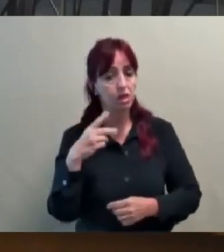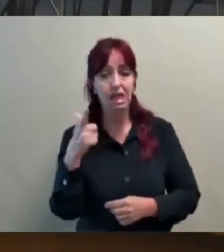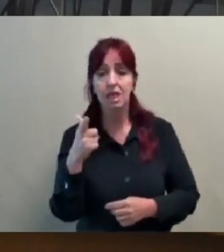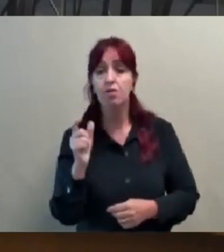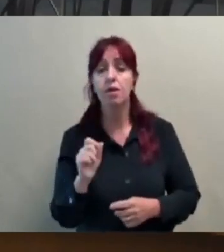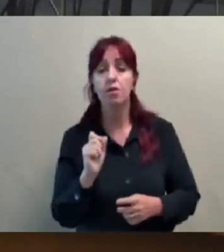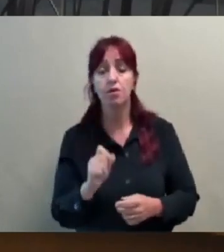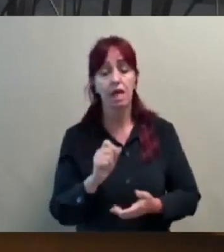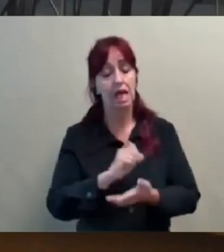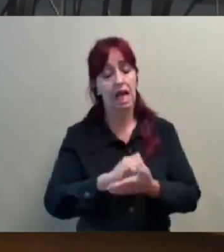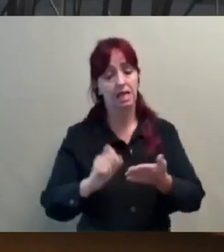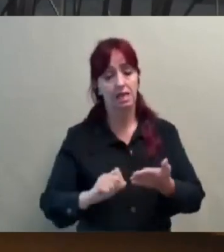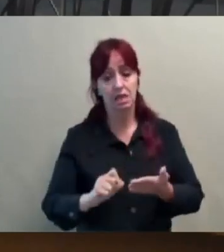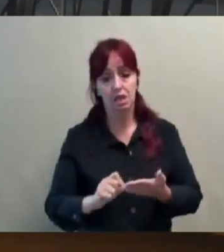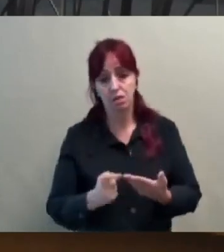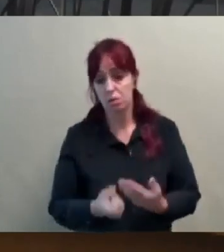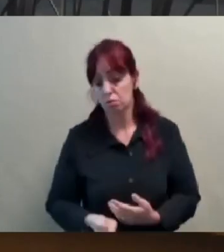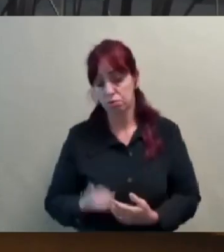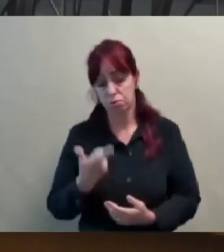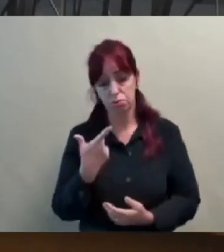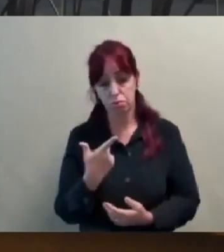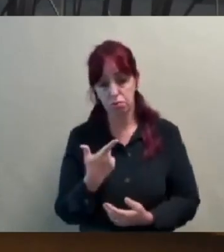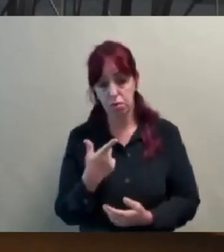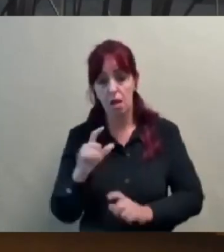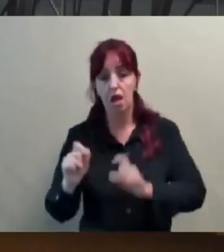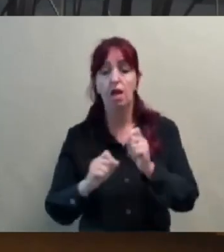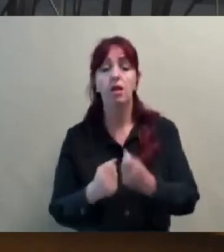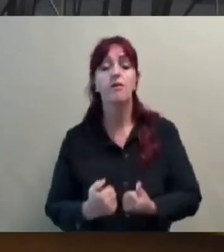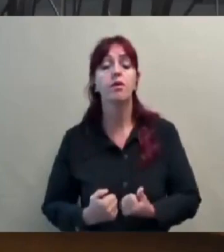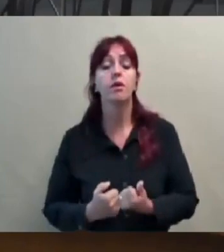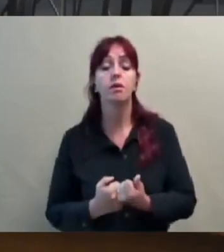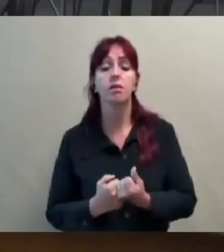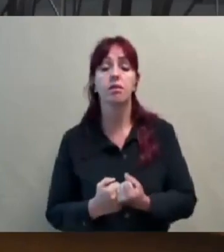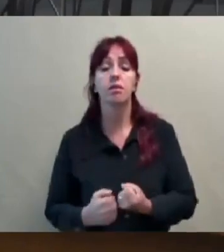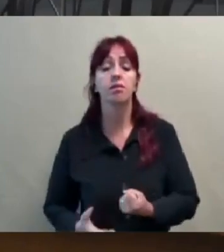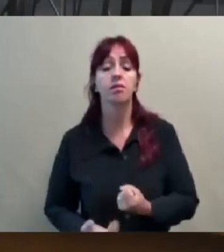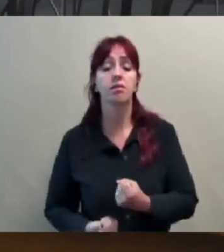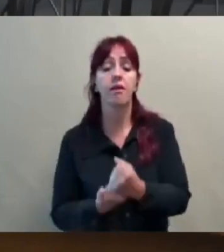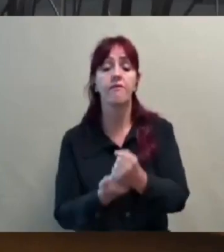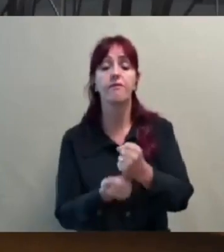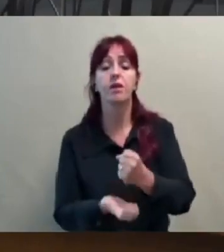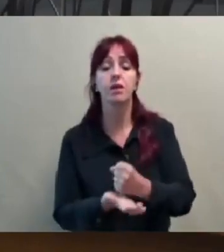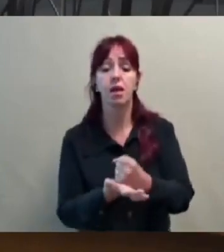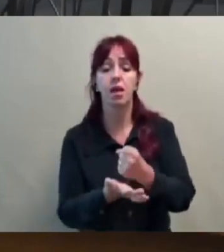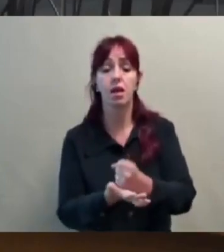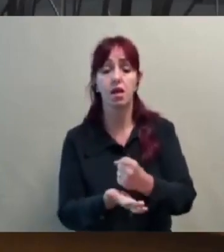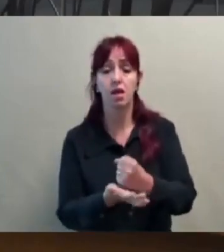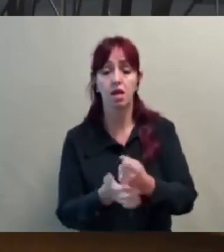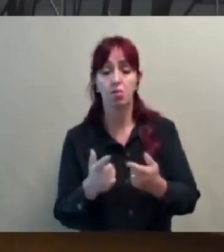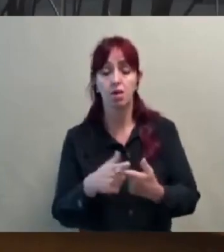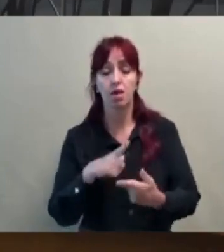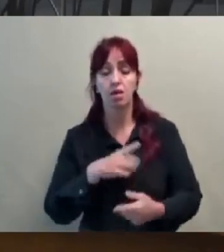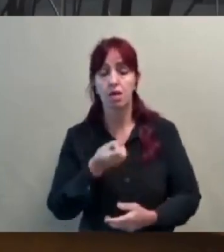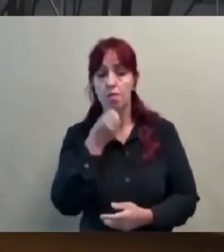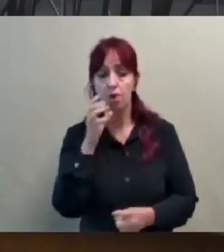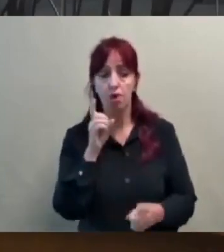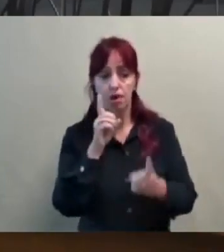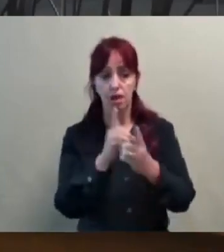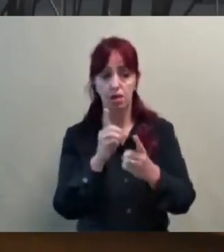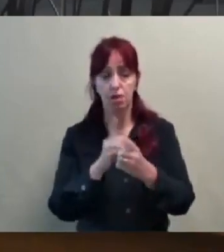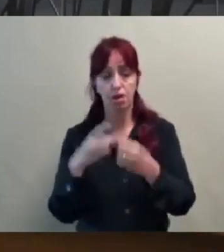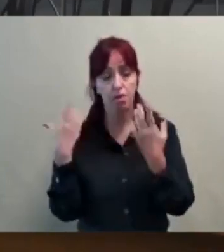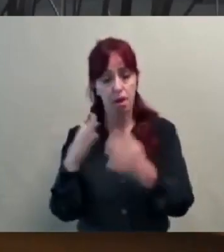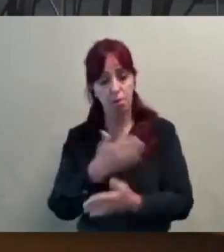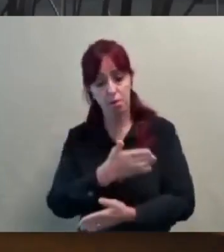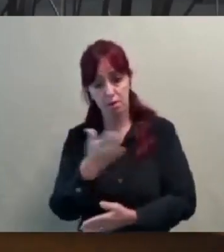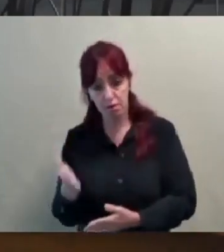quer, é um absurdo. E quem for defender aqui, está defendendo que está tendo um bom atendimento. Parabéns para vocês, e com